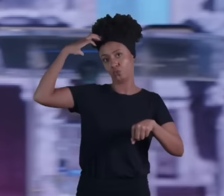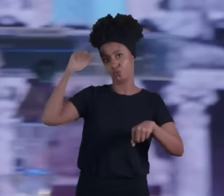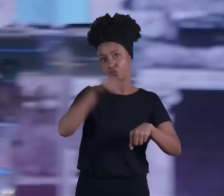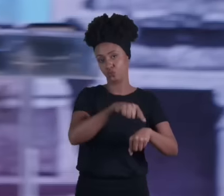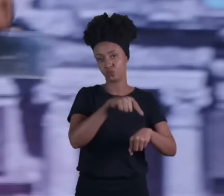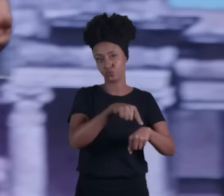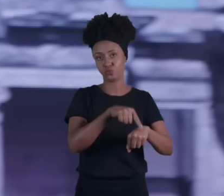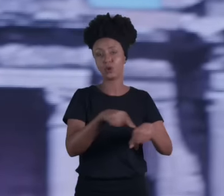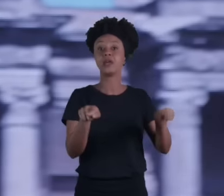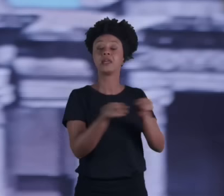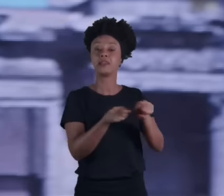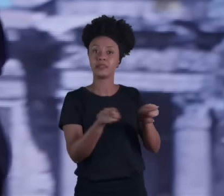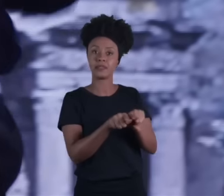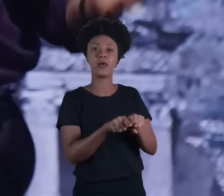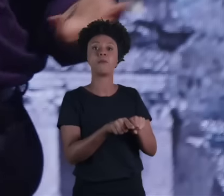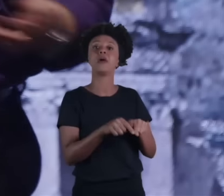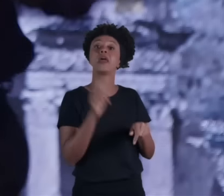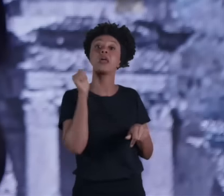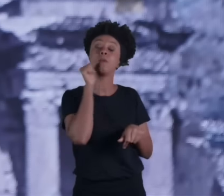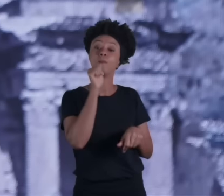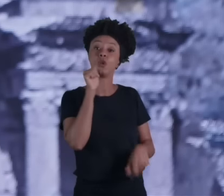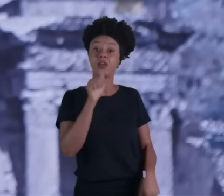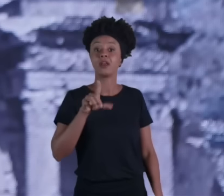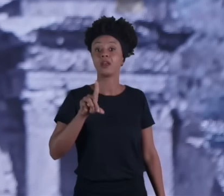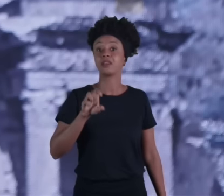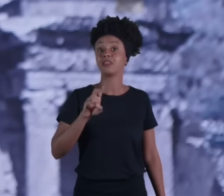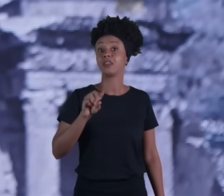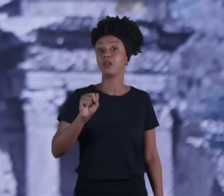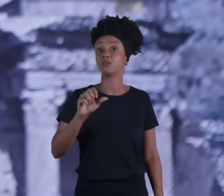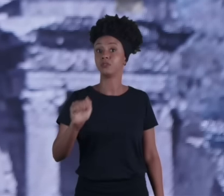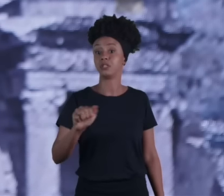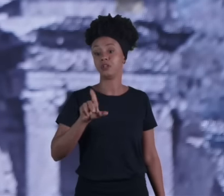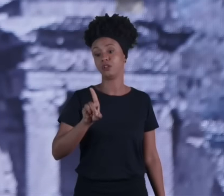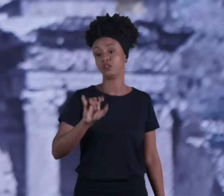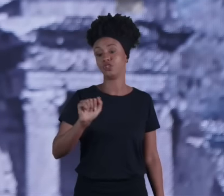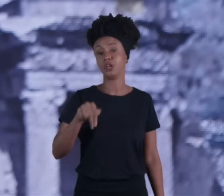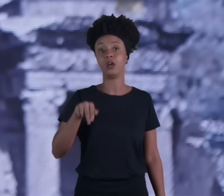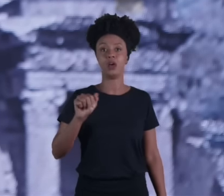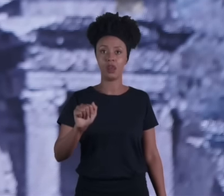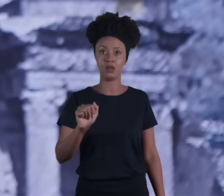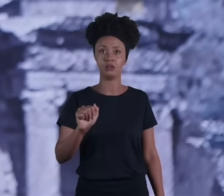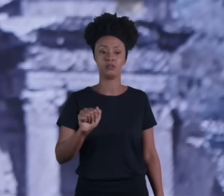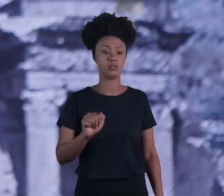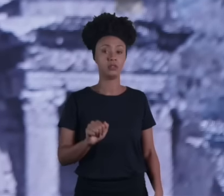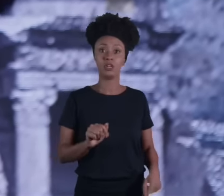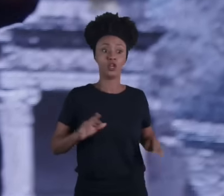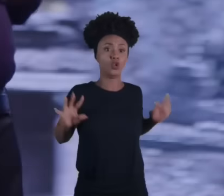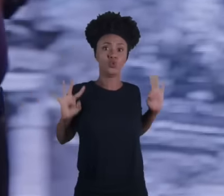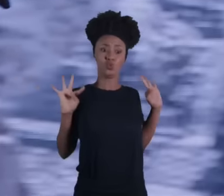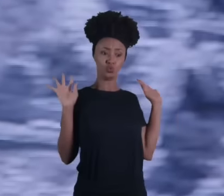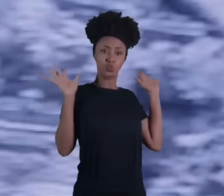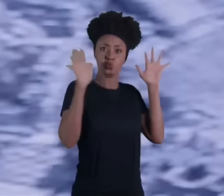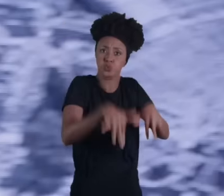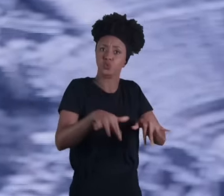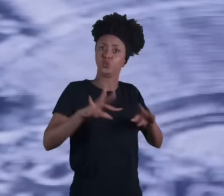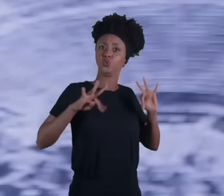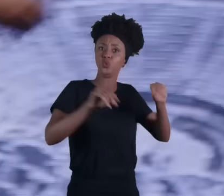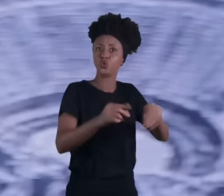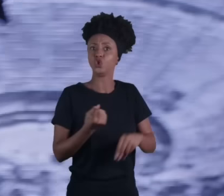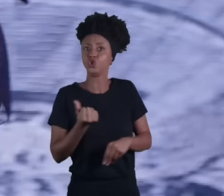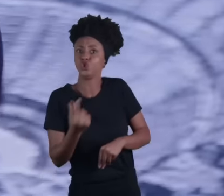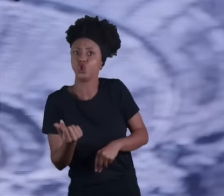da deusa Diana, Diana dos Efésios, era um banco daquela região da Europa. Então todo mundo trazia dinheiro,